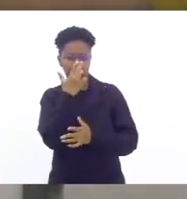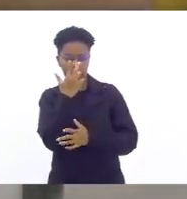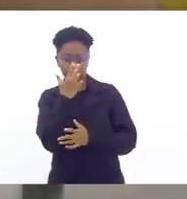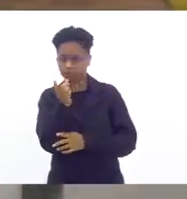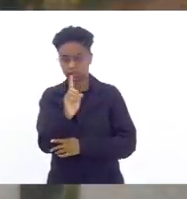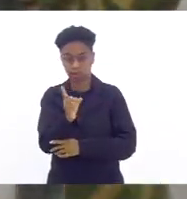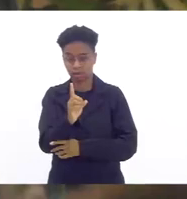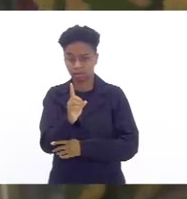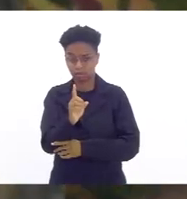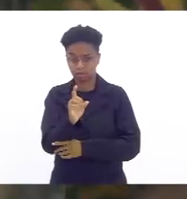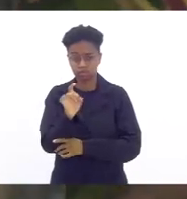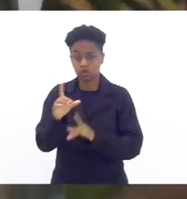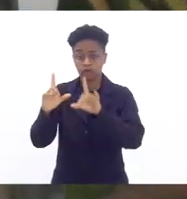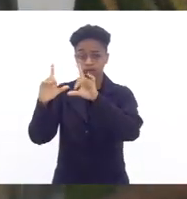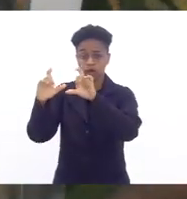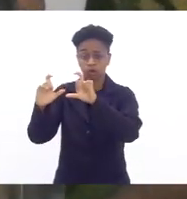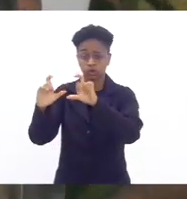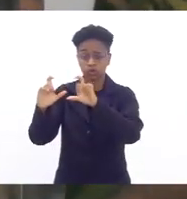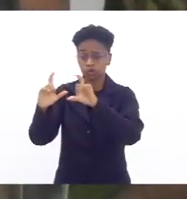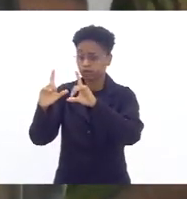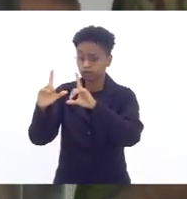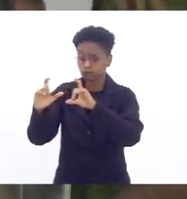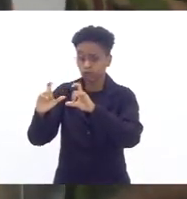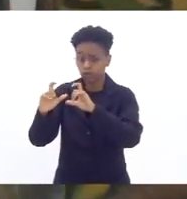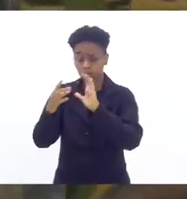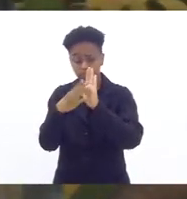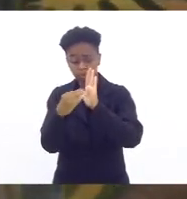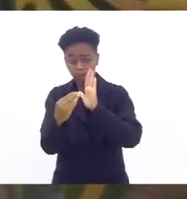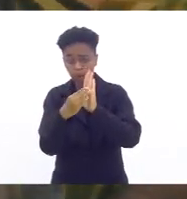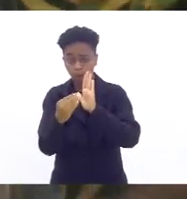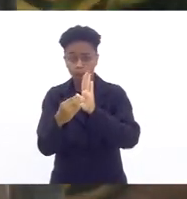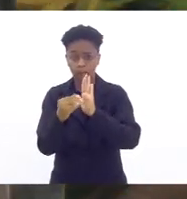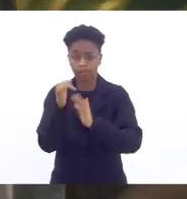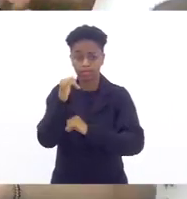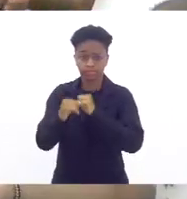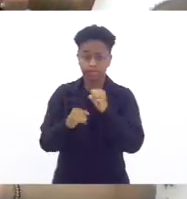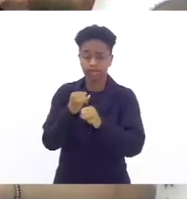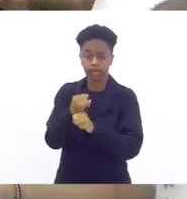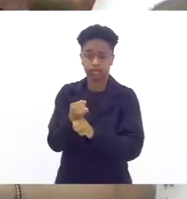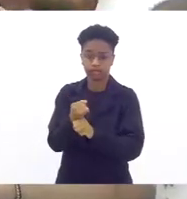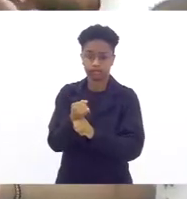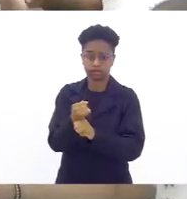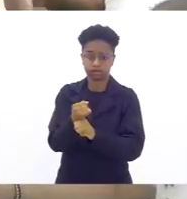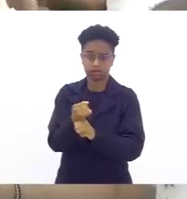não é fotografia fotocópia tirar da internet